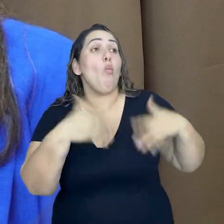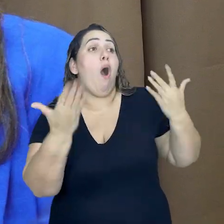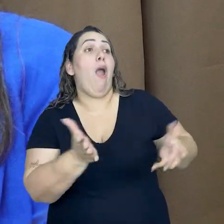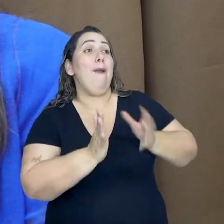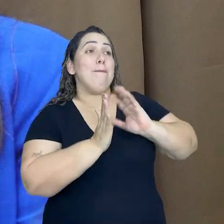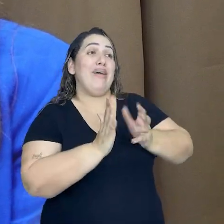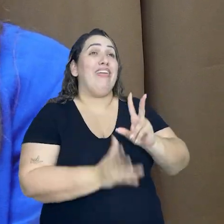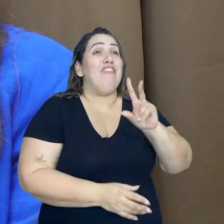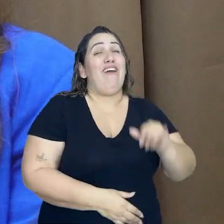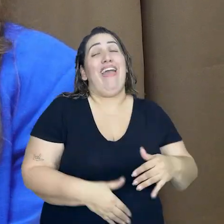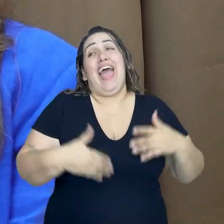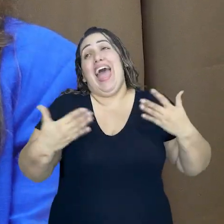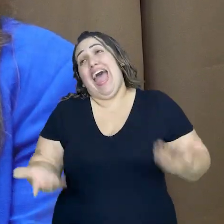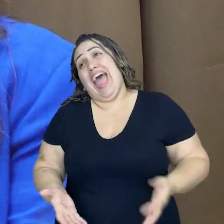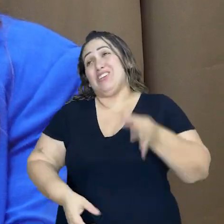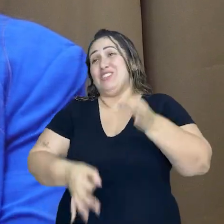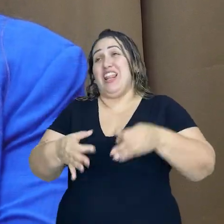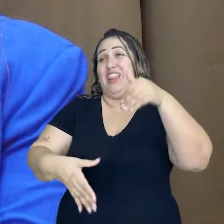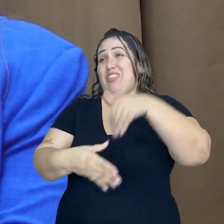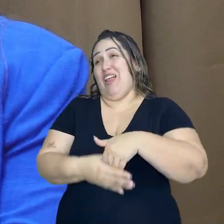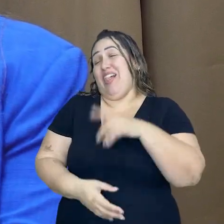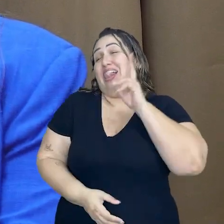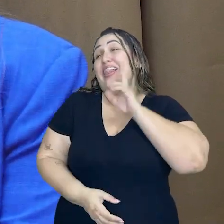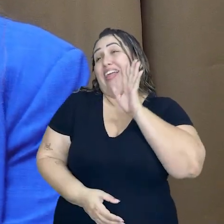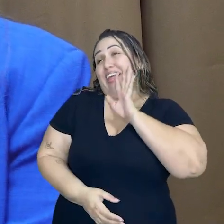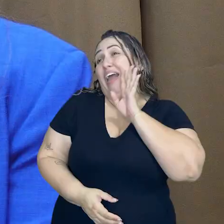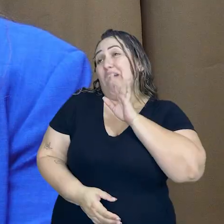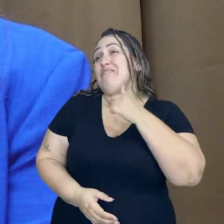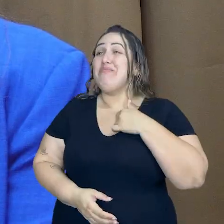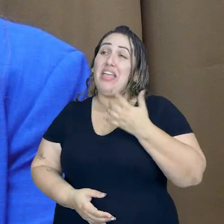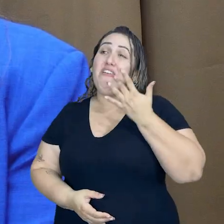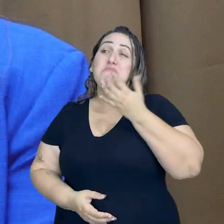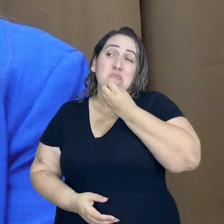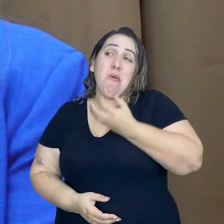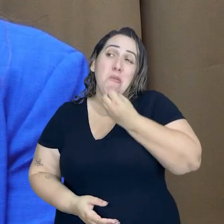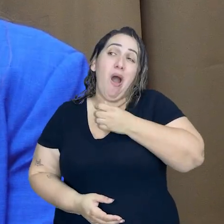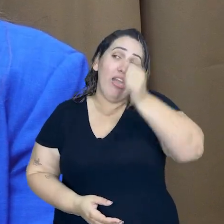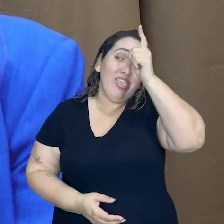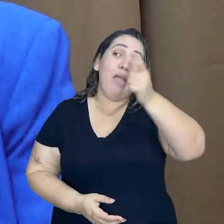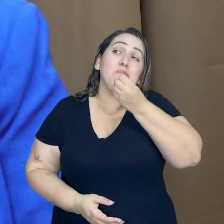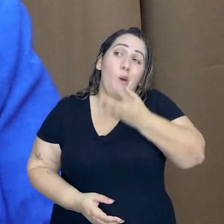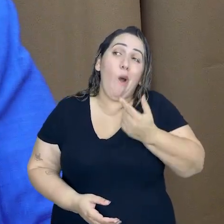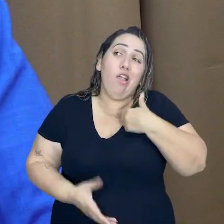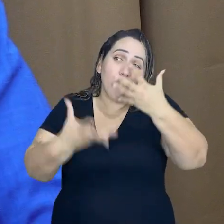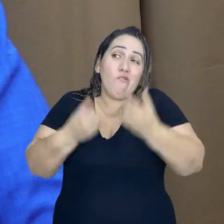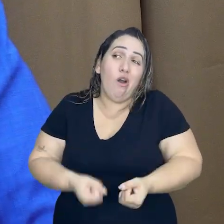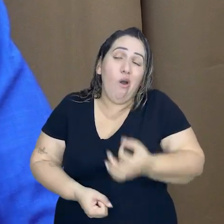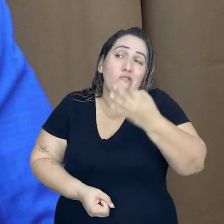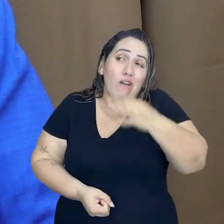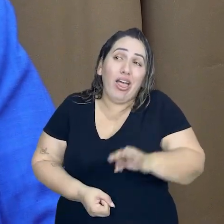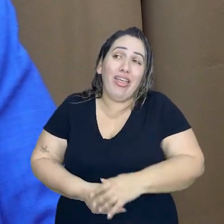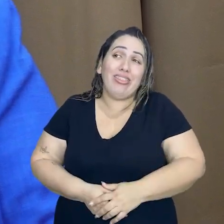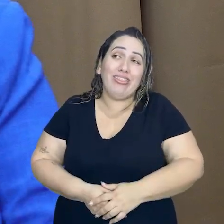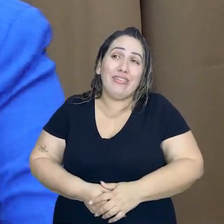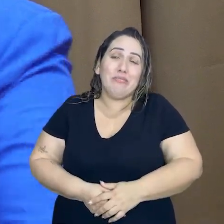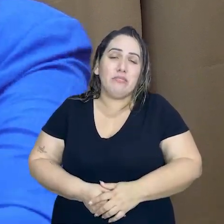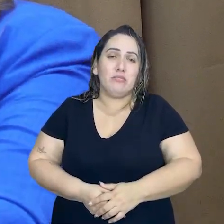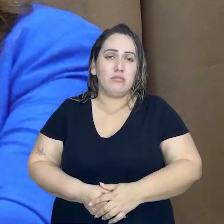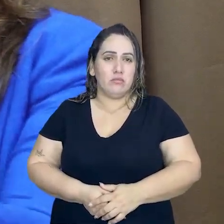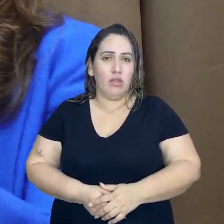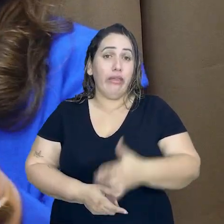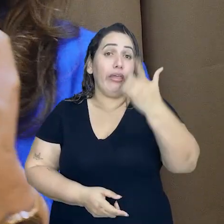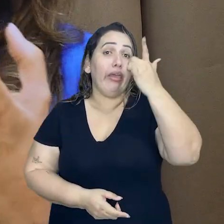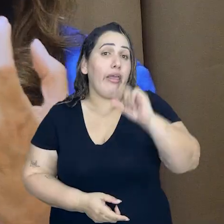que a coisa se encaminha. É tudo cheio de subterfúgio, né? Assim, aquela história, eu te dou isso, mas